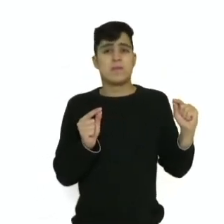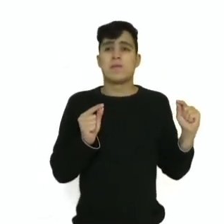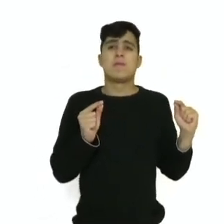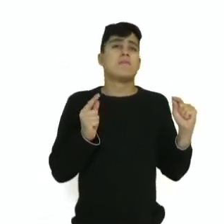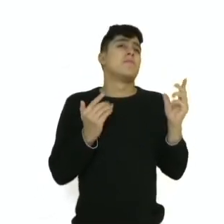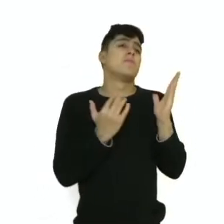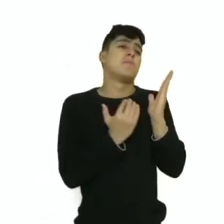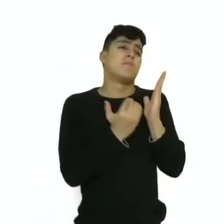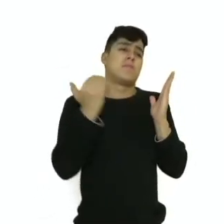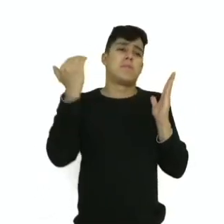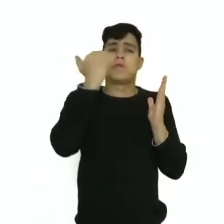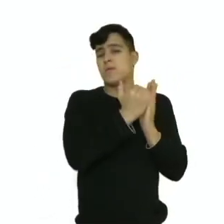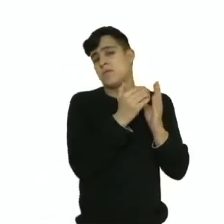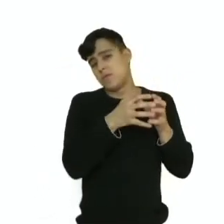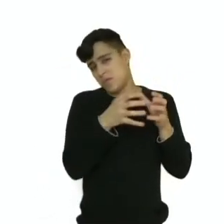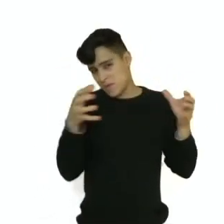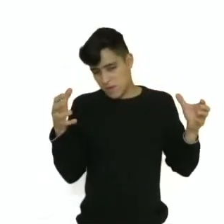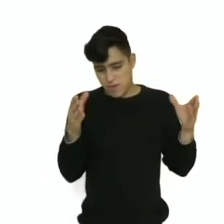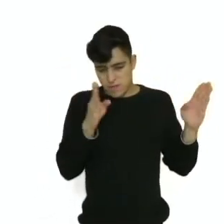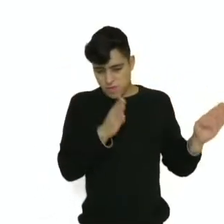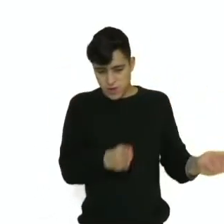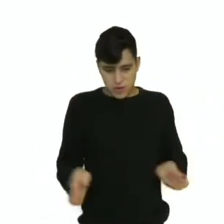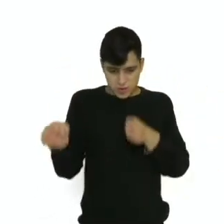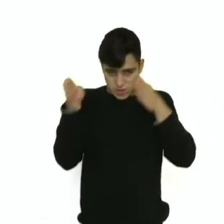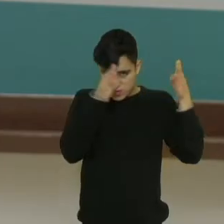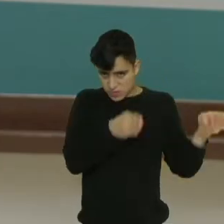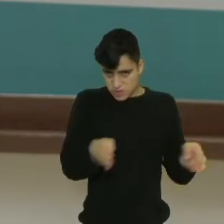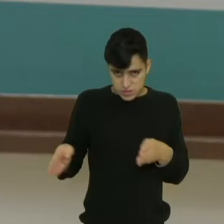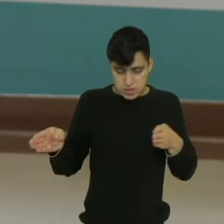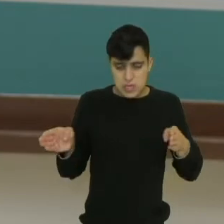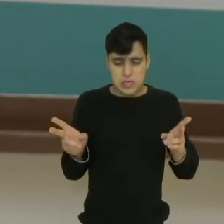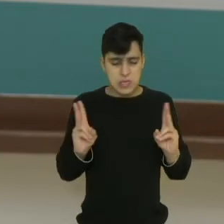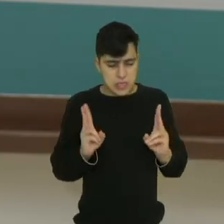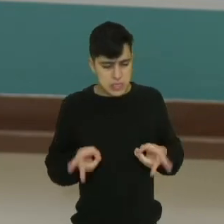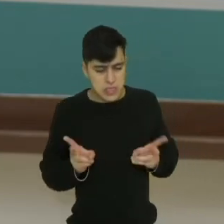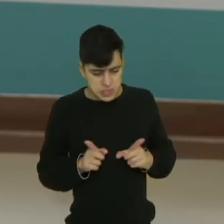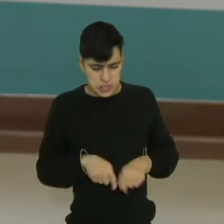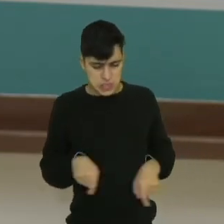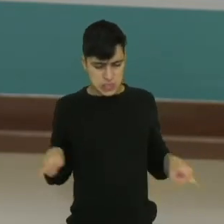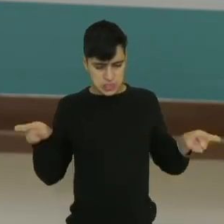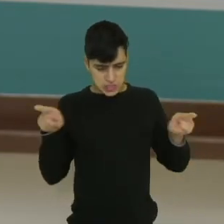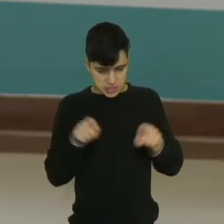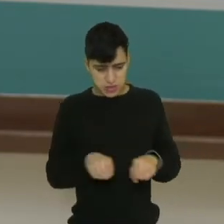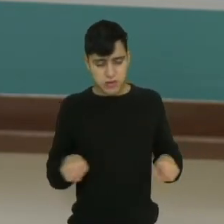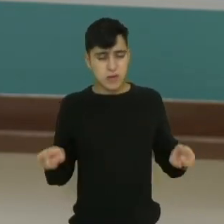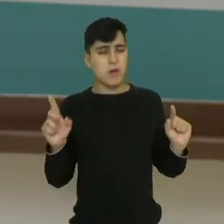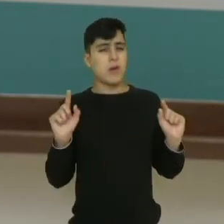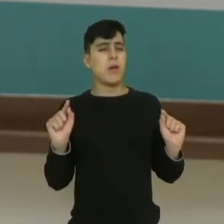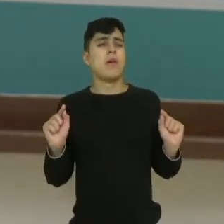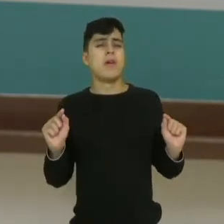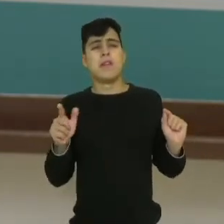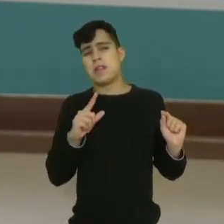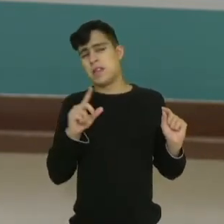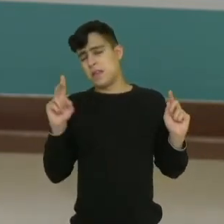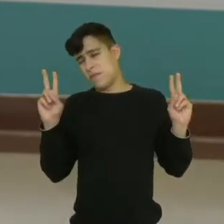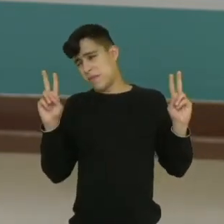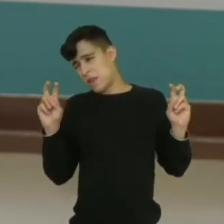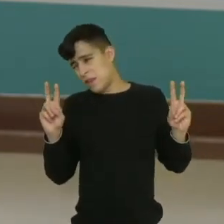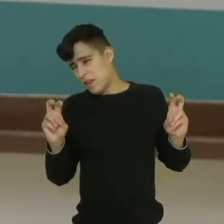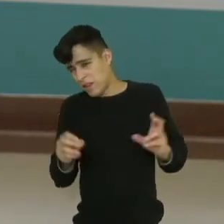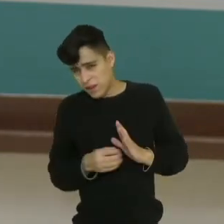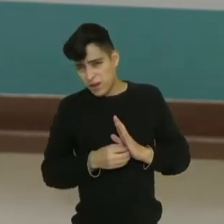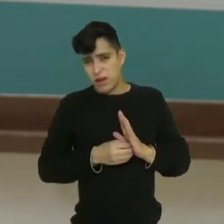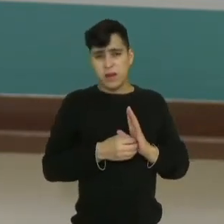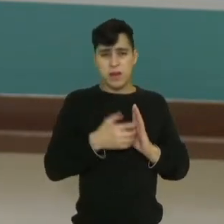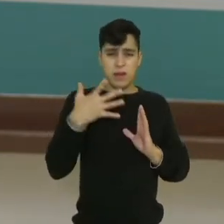desse voluptuoso aumento na produção, movimento repetitivo, ocasionando várias temáticas,